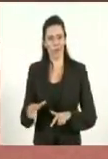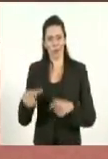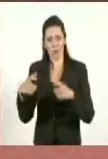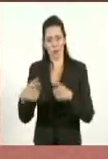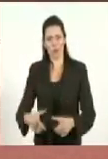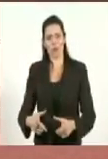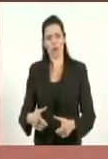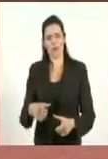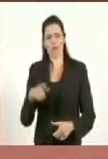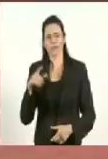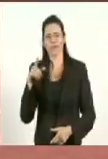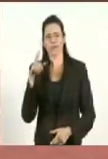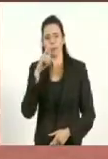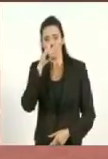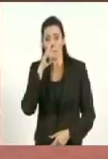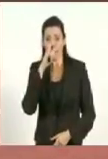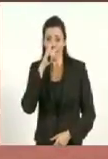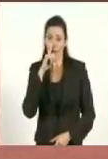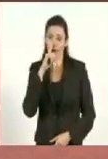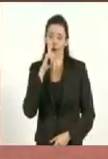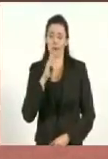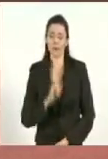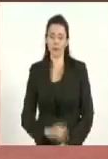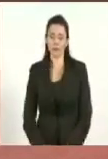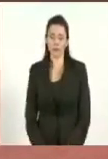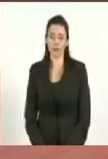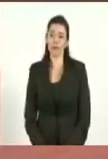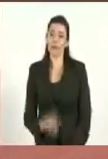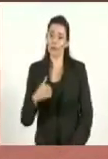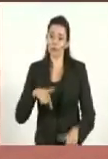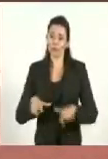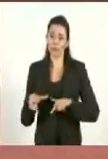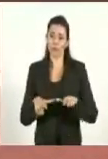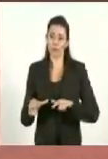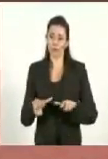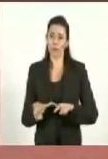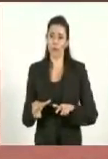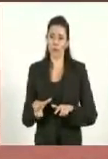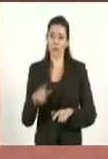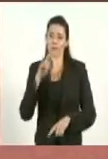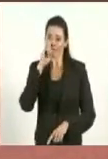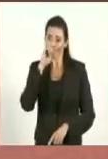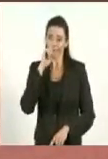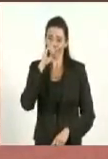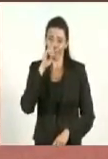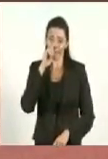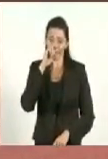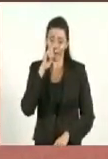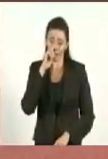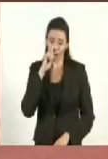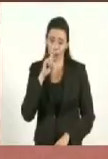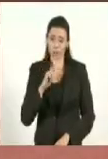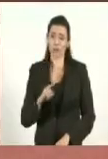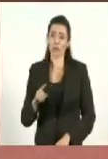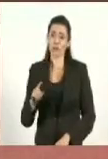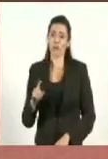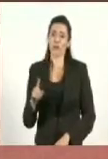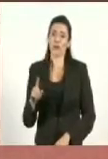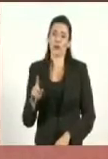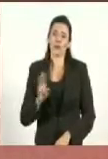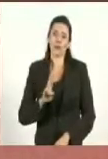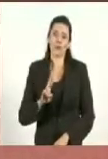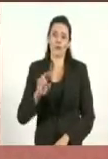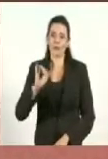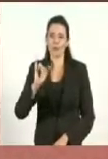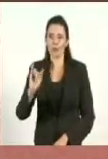fins. Ou seja, é uma atividade considerada insalubre pela própria OMS, que é a Organização Mundial